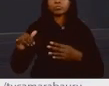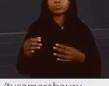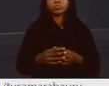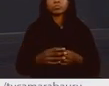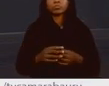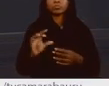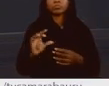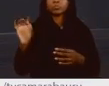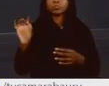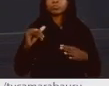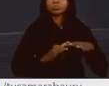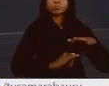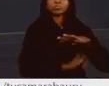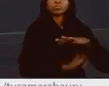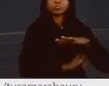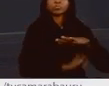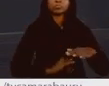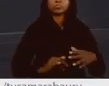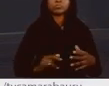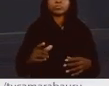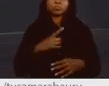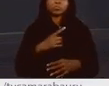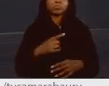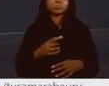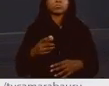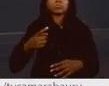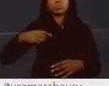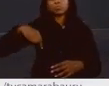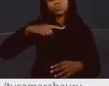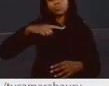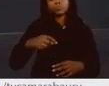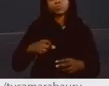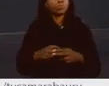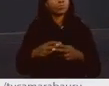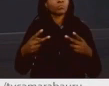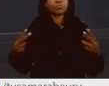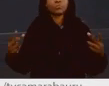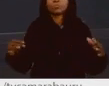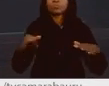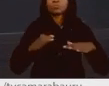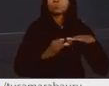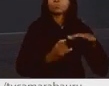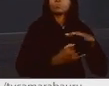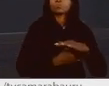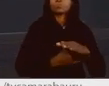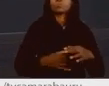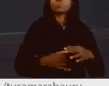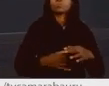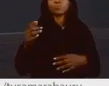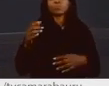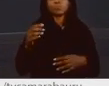tem adotado. Nós temos várias instituições de ensino superior em Bauru, somos